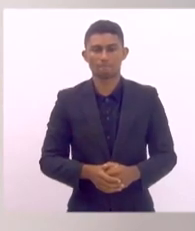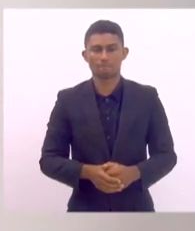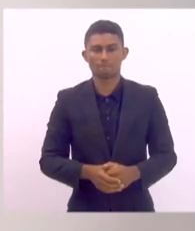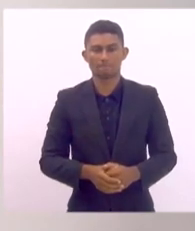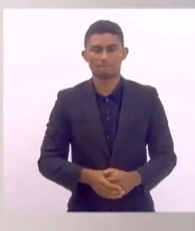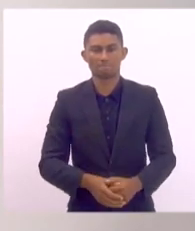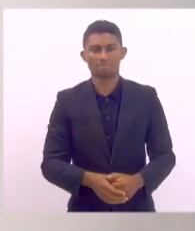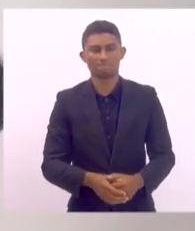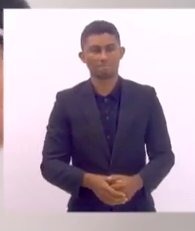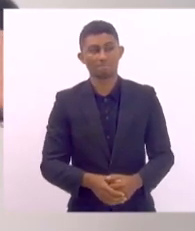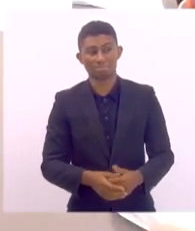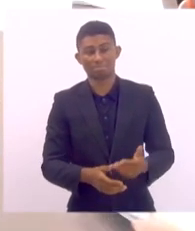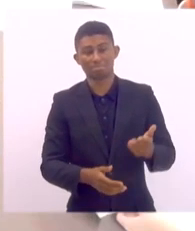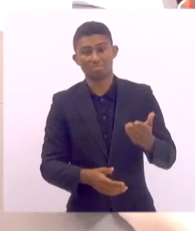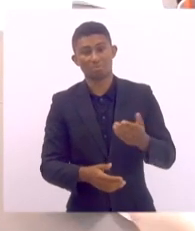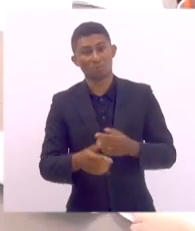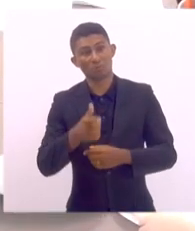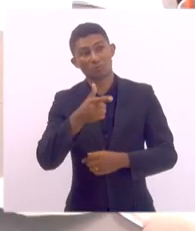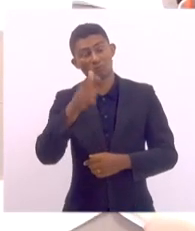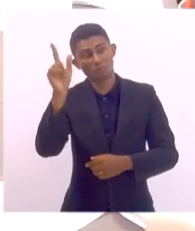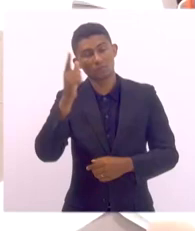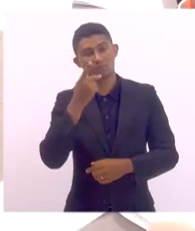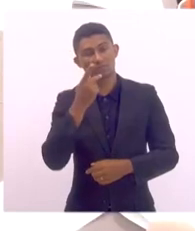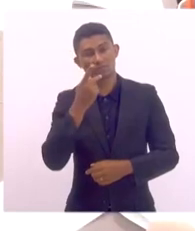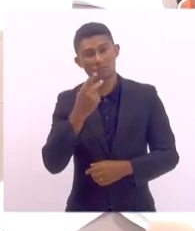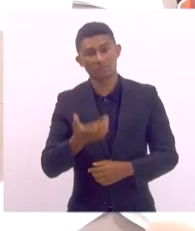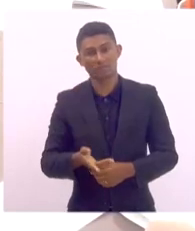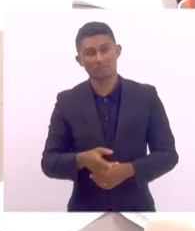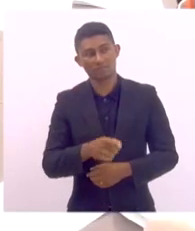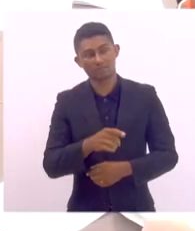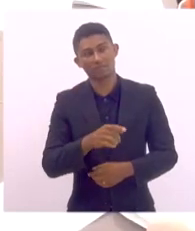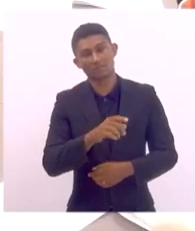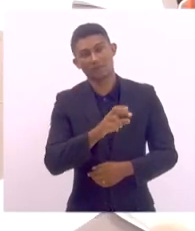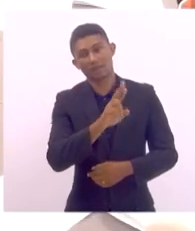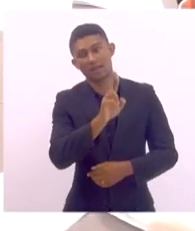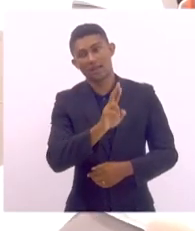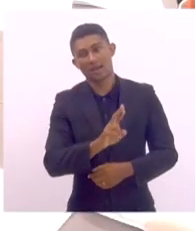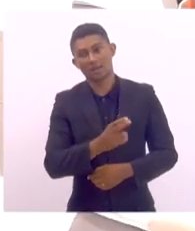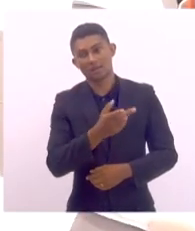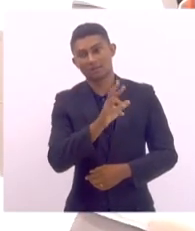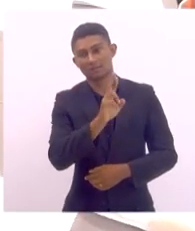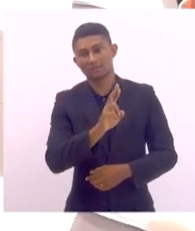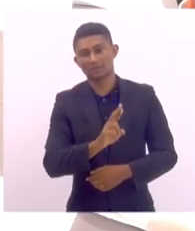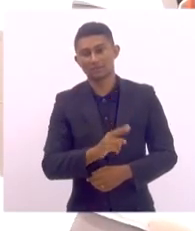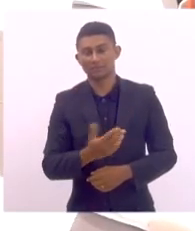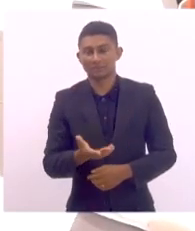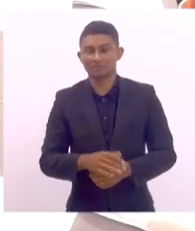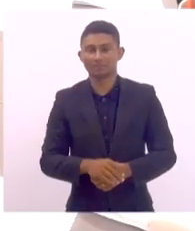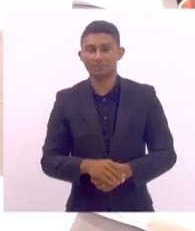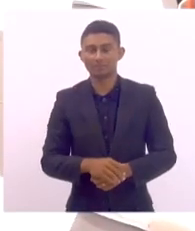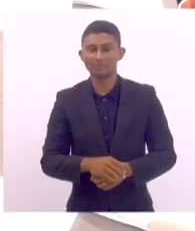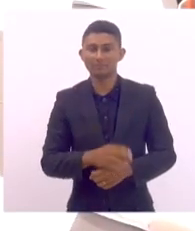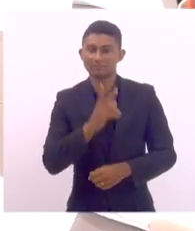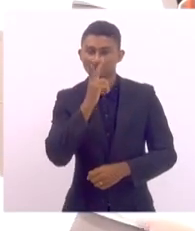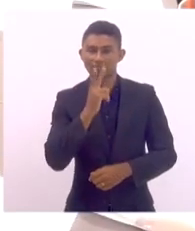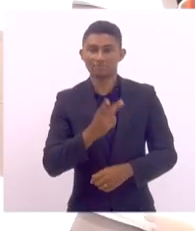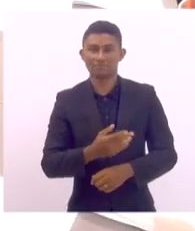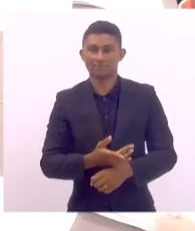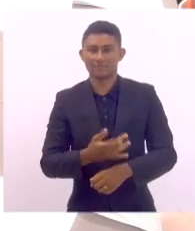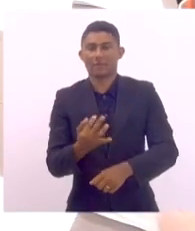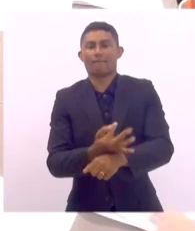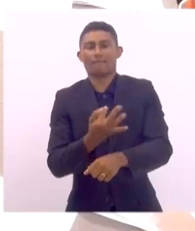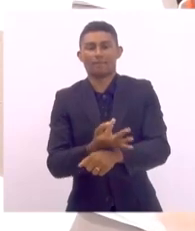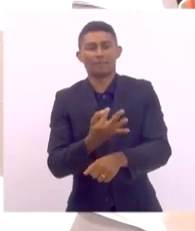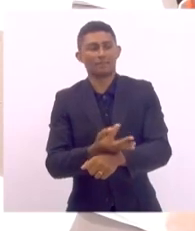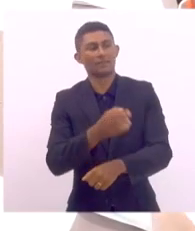Como diz o outro, o tete tem razão, pero pouquíssima. É, mas, vamos embora. O teimoso não dá o braço a torcer, André. Fala, você